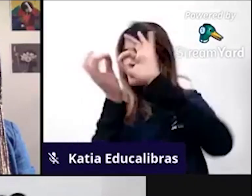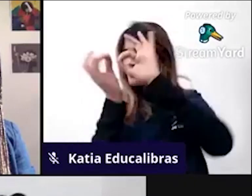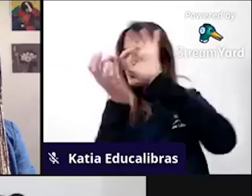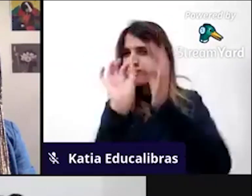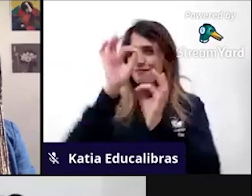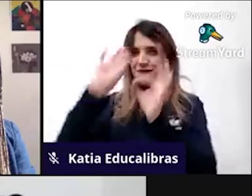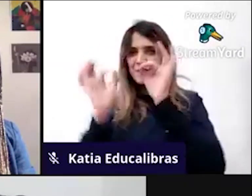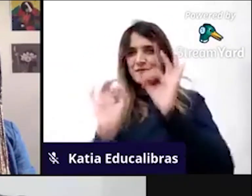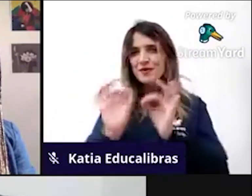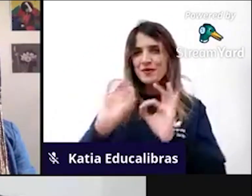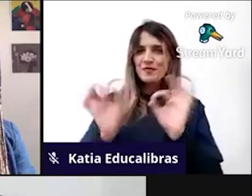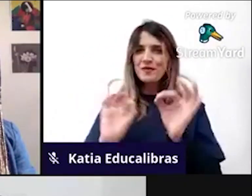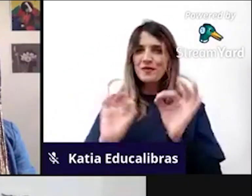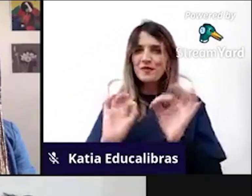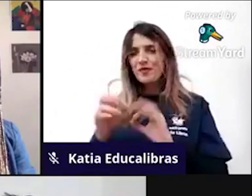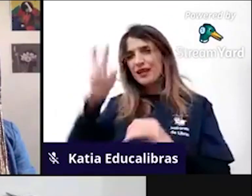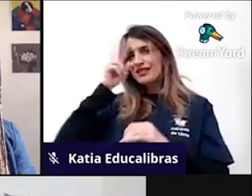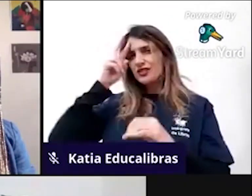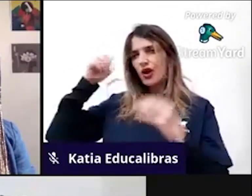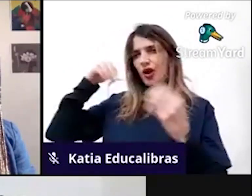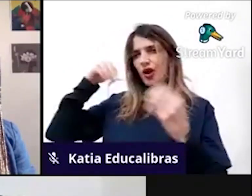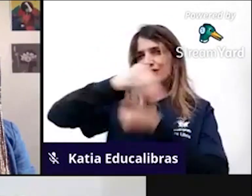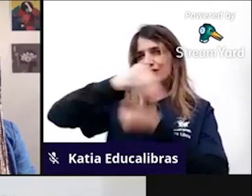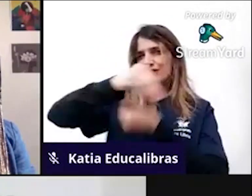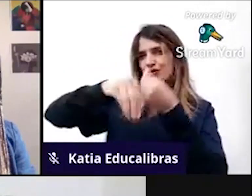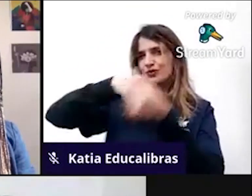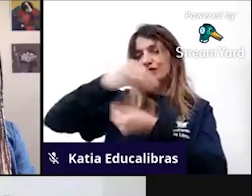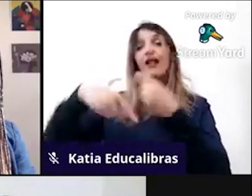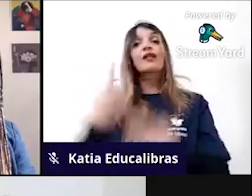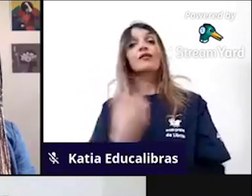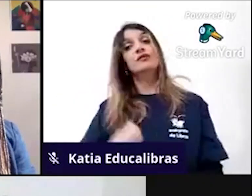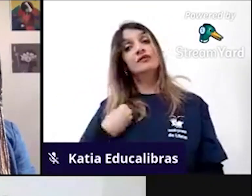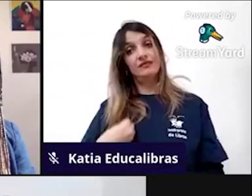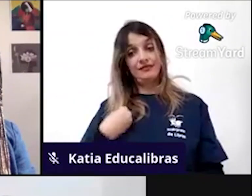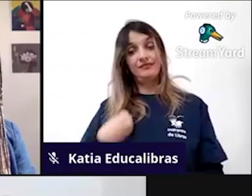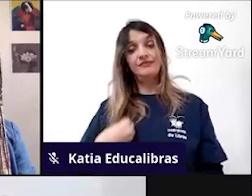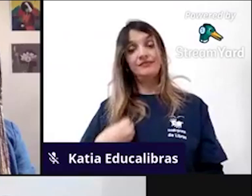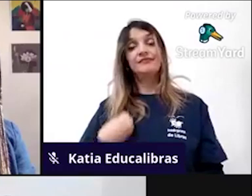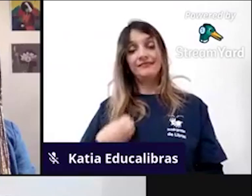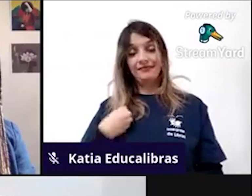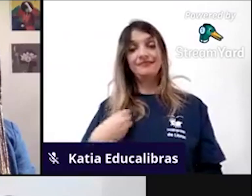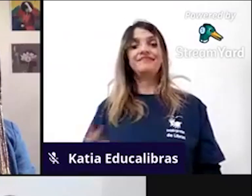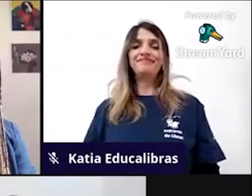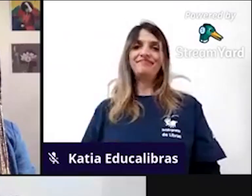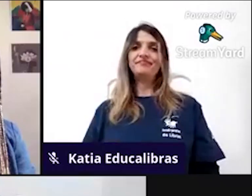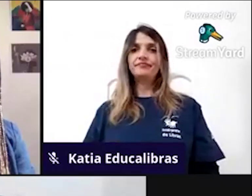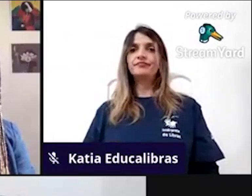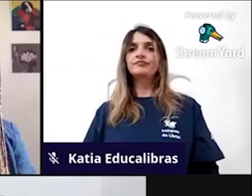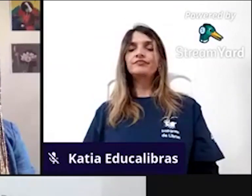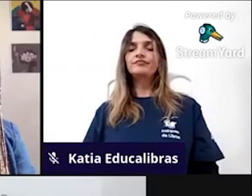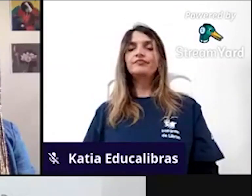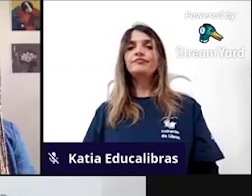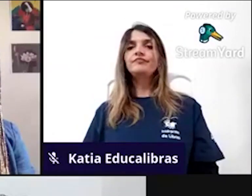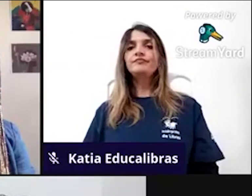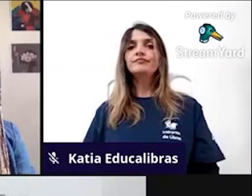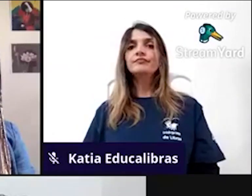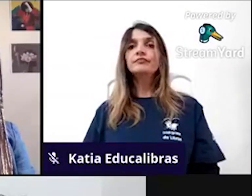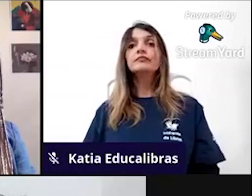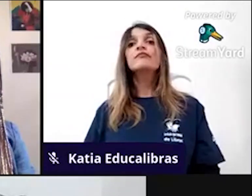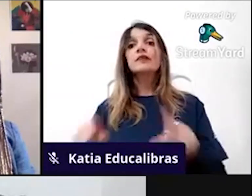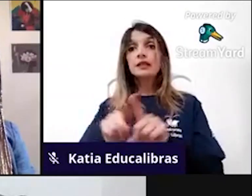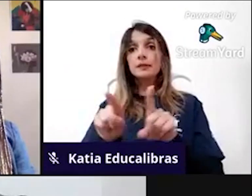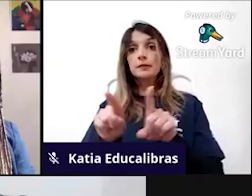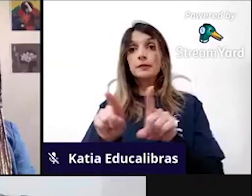dessa grande roda de histórias que é a vida da gente, no final das contas, não é mesmo? E eu queria começar, então, na parte